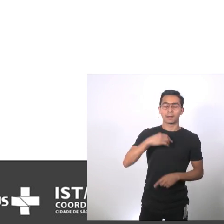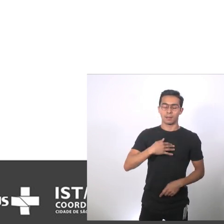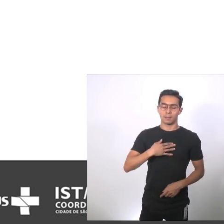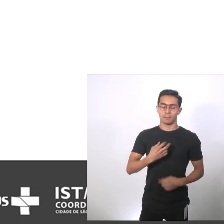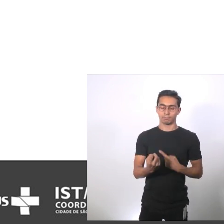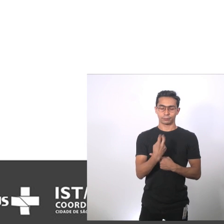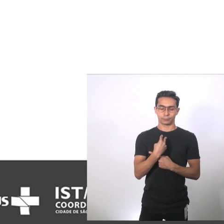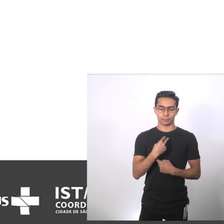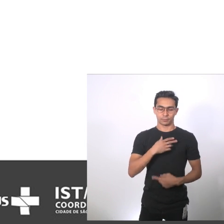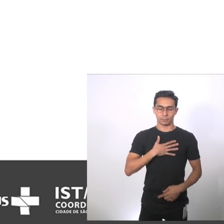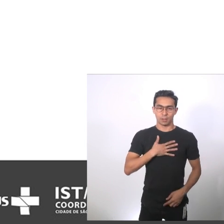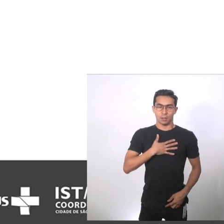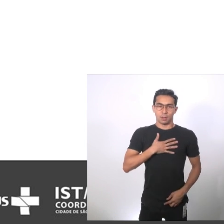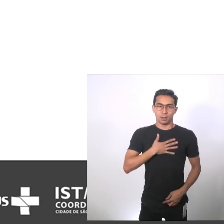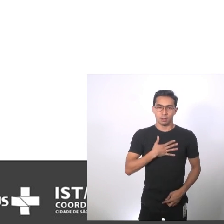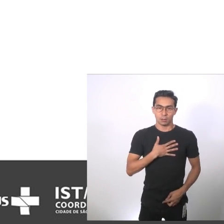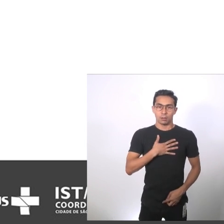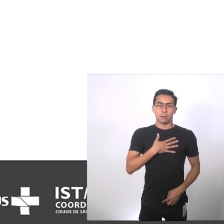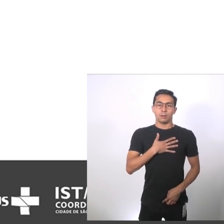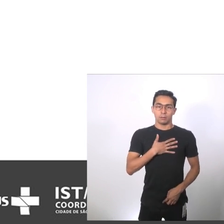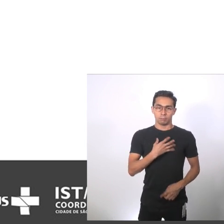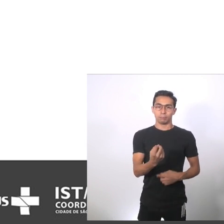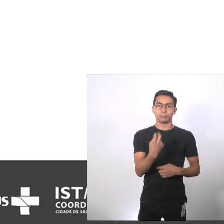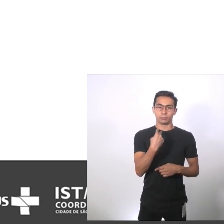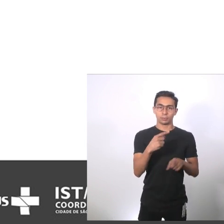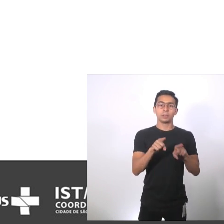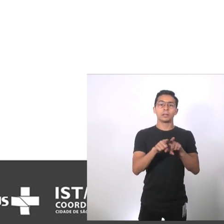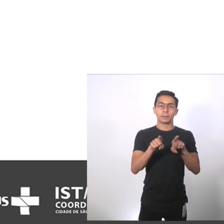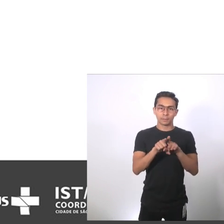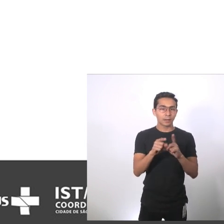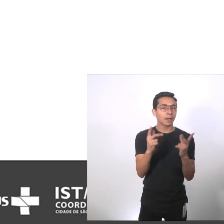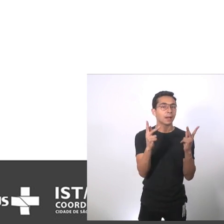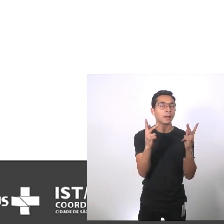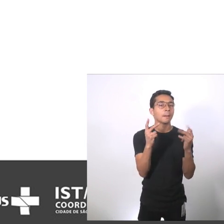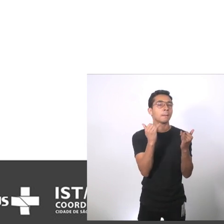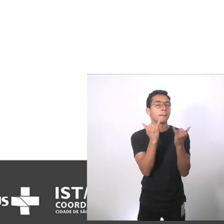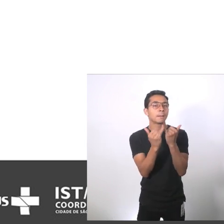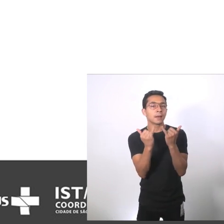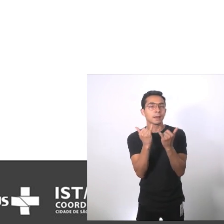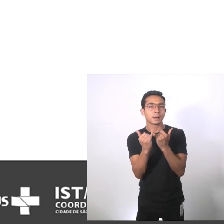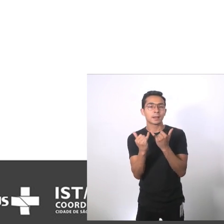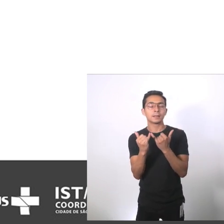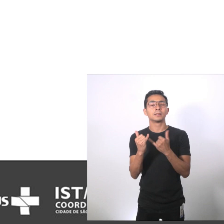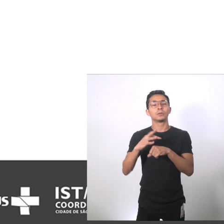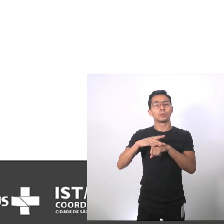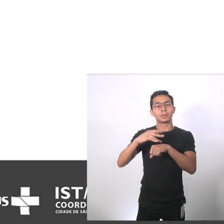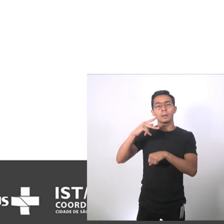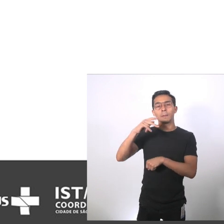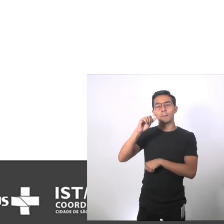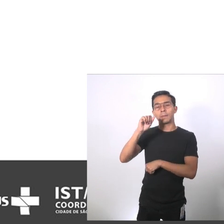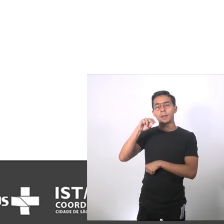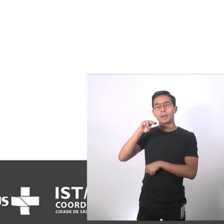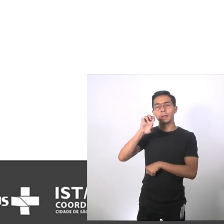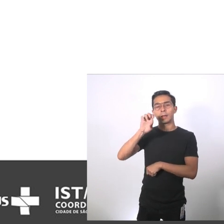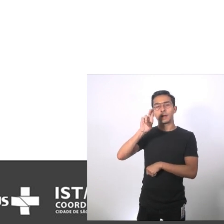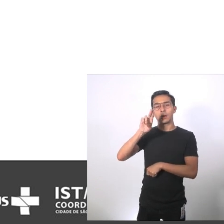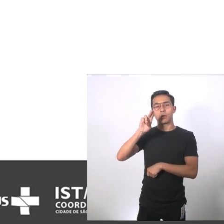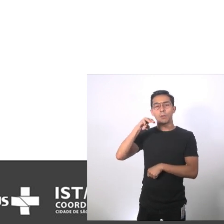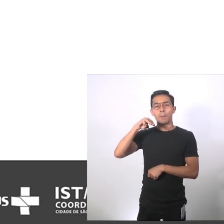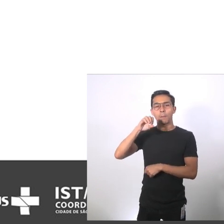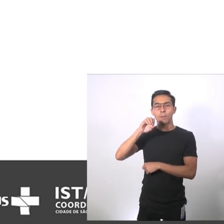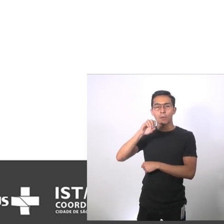pulmonar e ele dá uma pneumonite viral semelhante ao pneumociste carine, uma